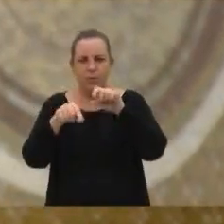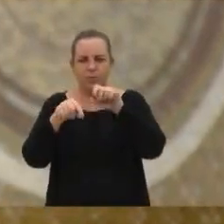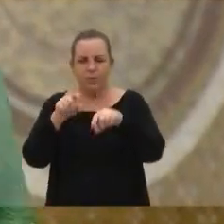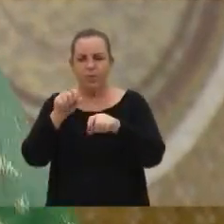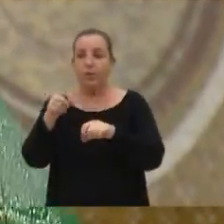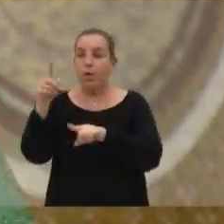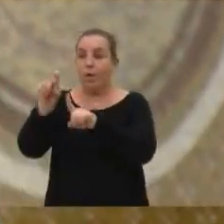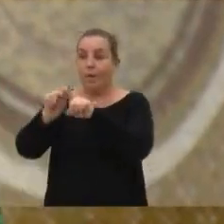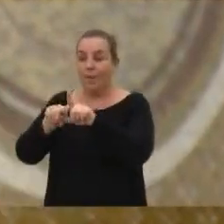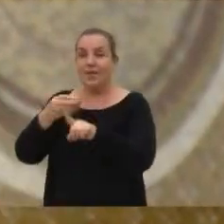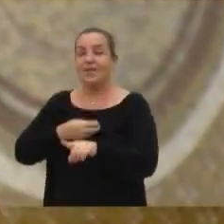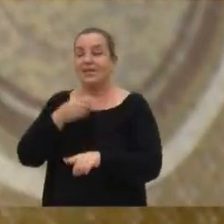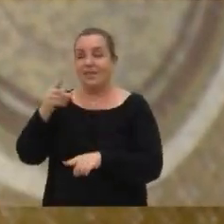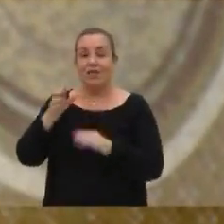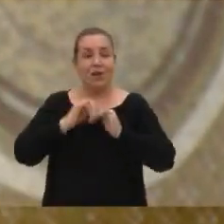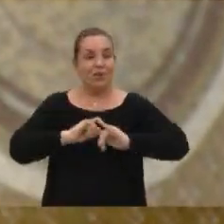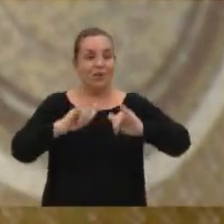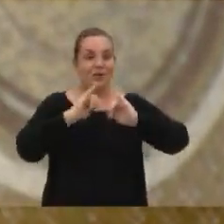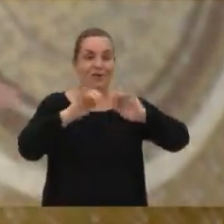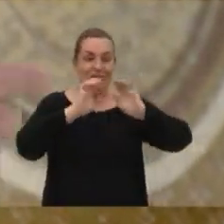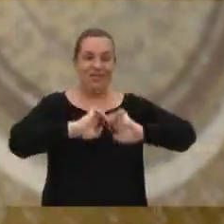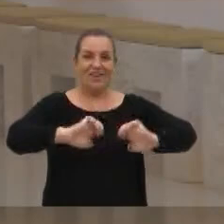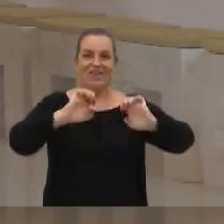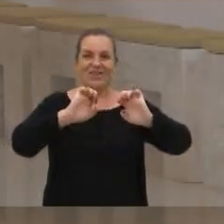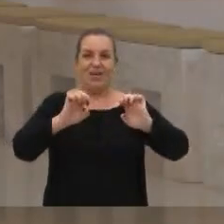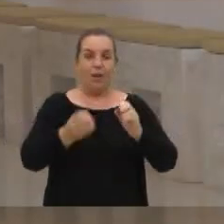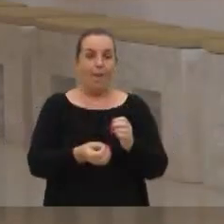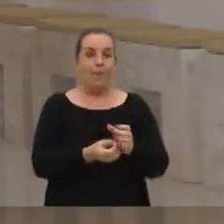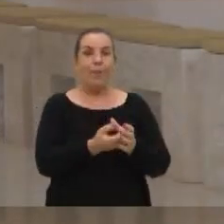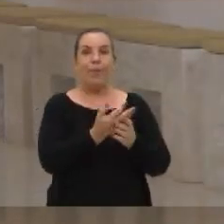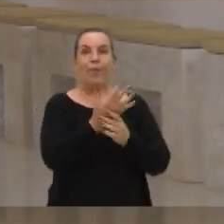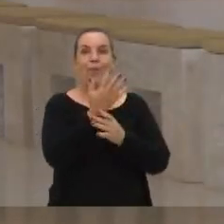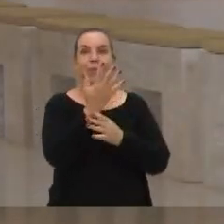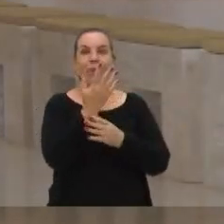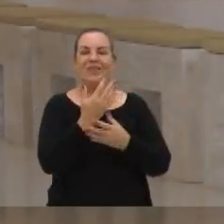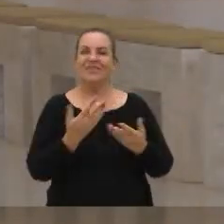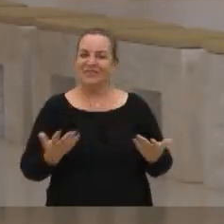que ele esteve lá, o anúncio do Evangelho produziu frutos.